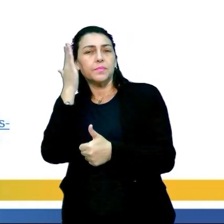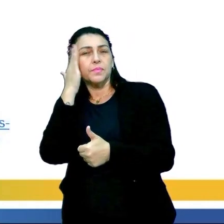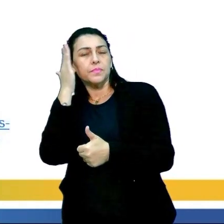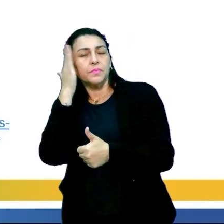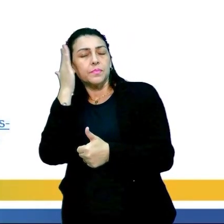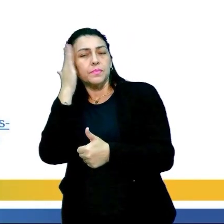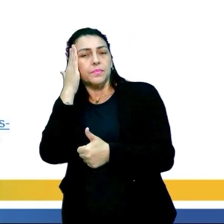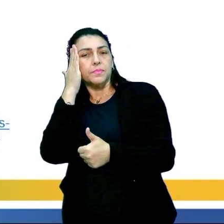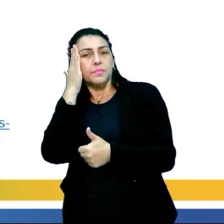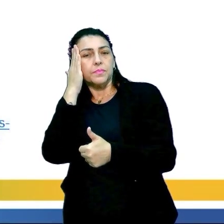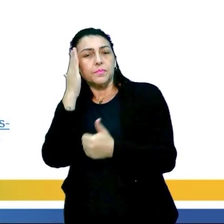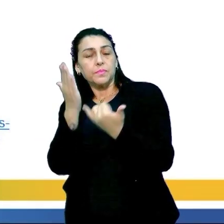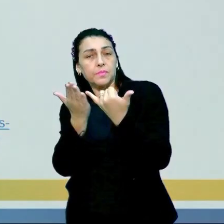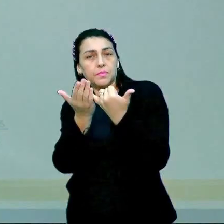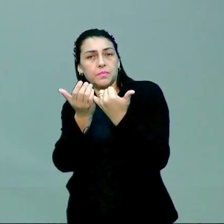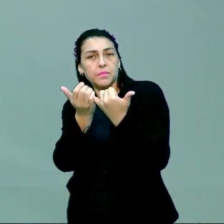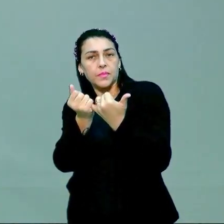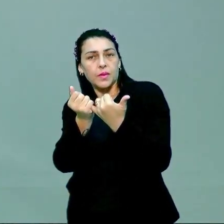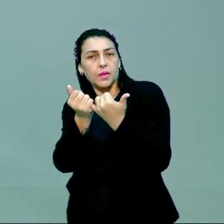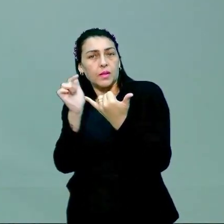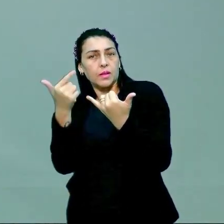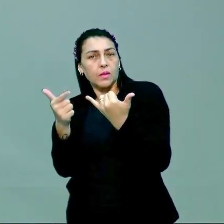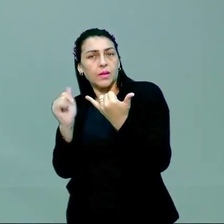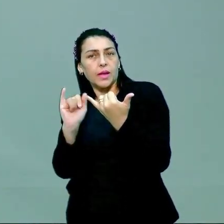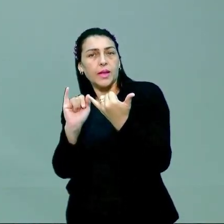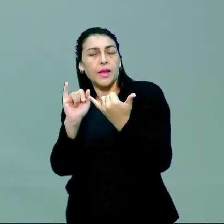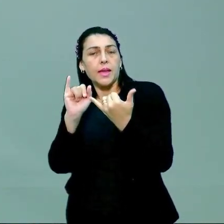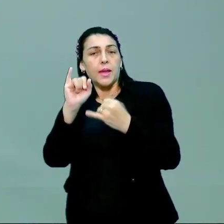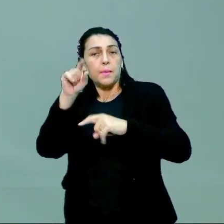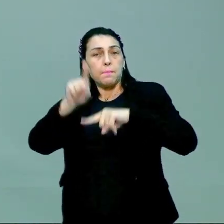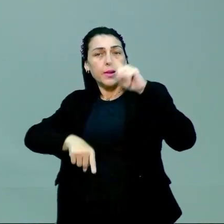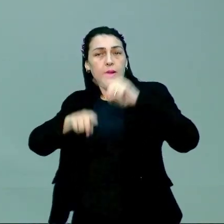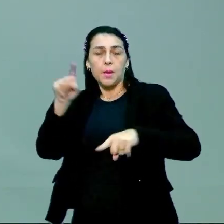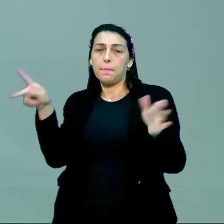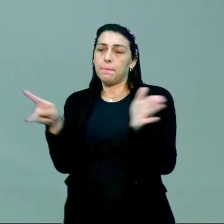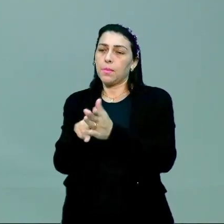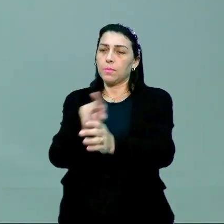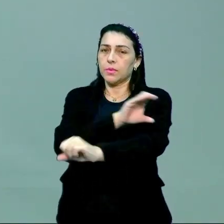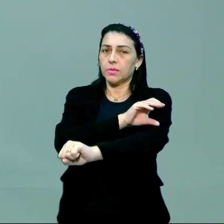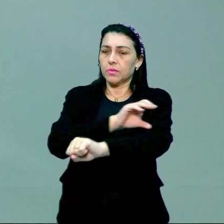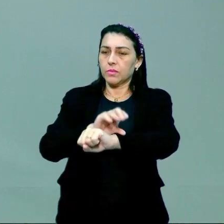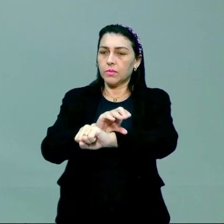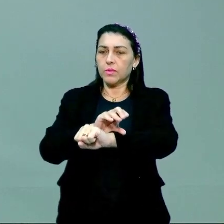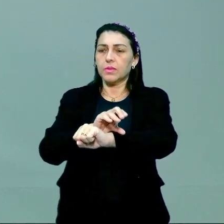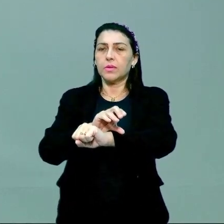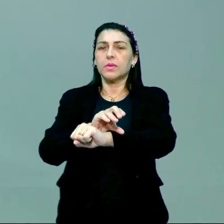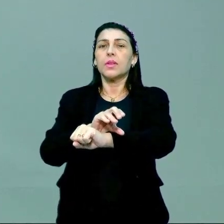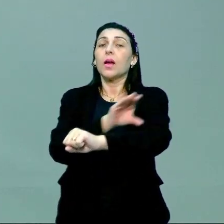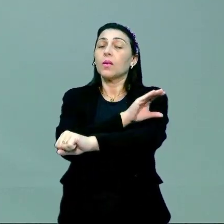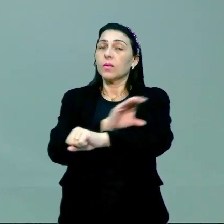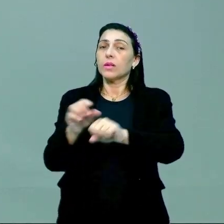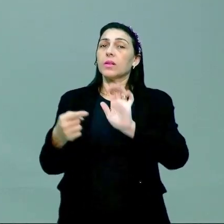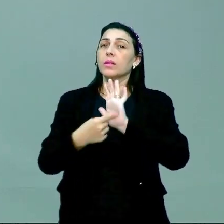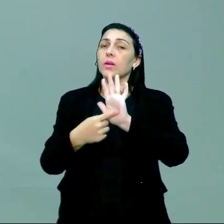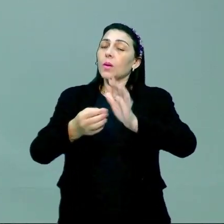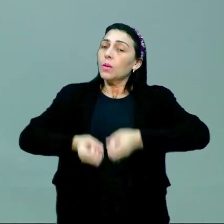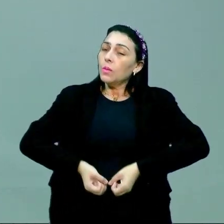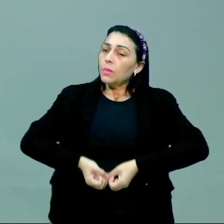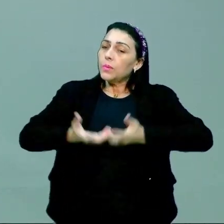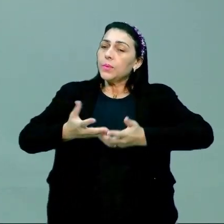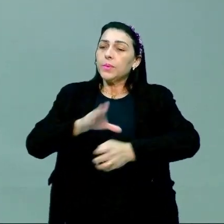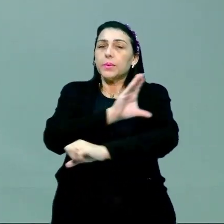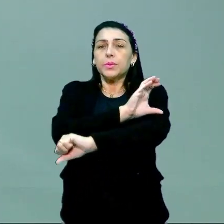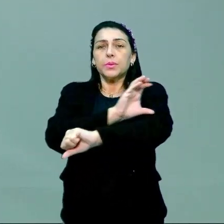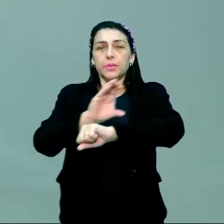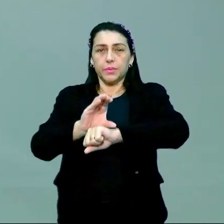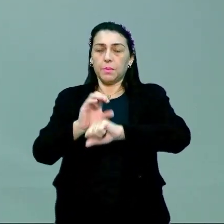essa expressão patrimônio imaterial, que faz parte da cultura. A cultura ela vai se apresentar, as manifestações